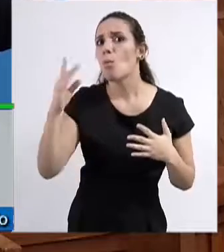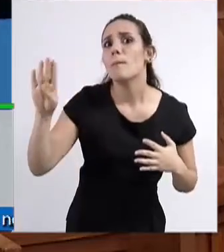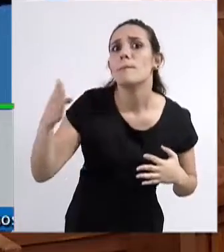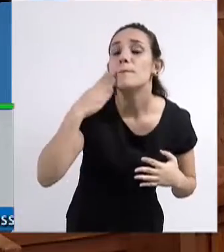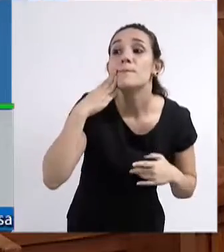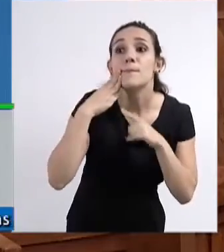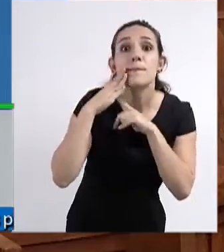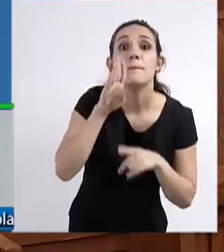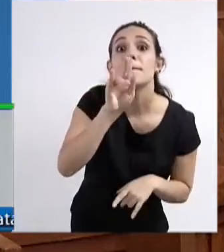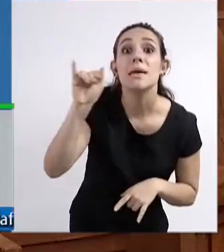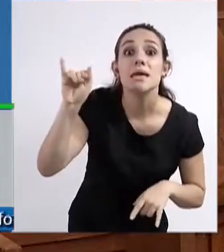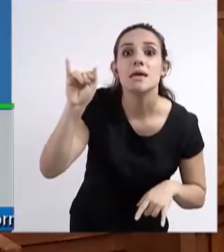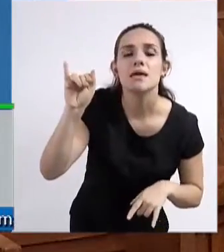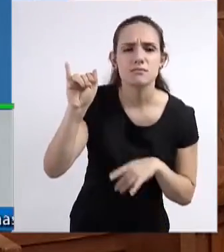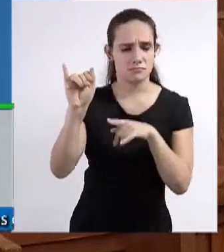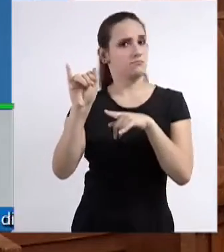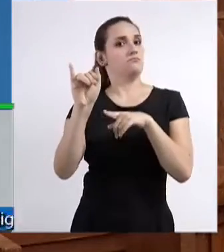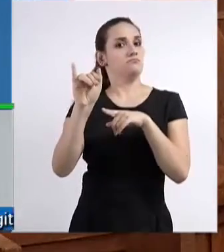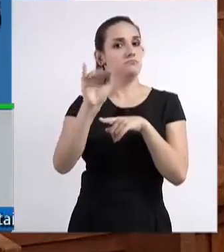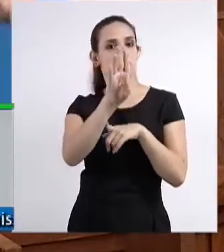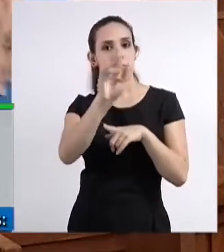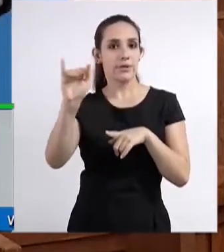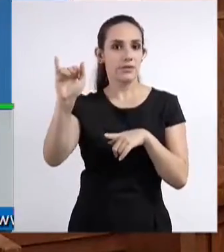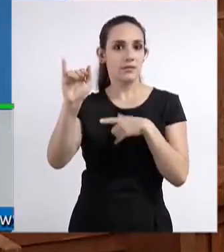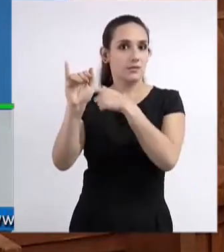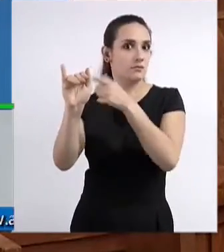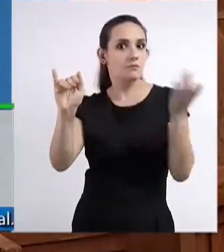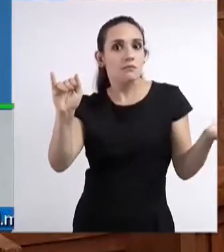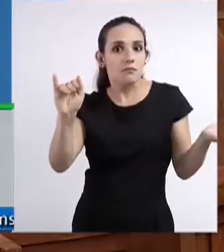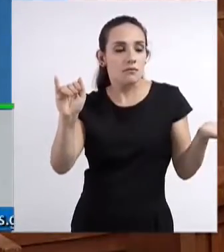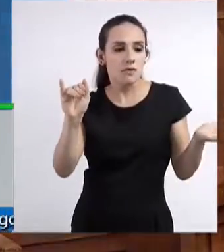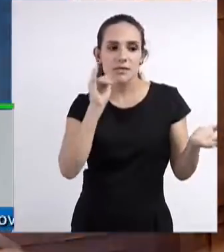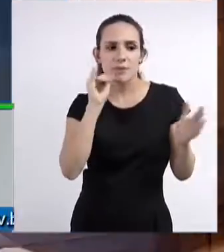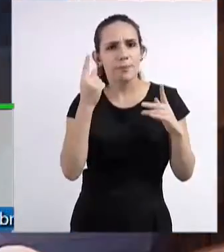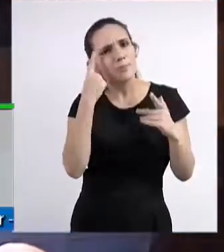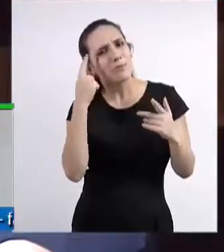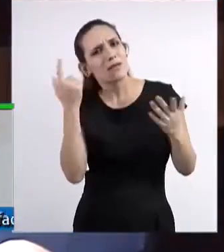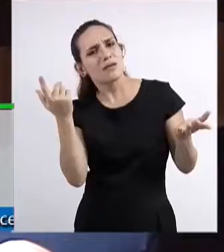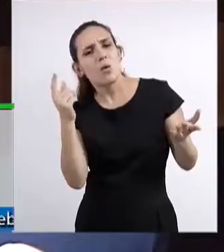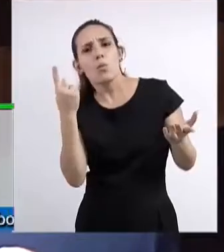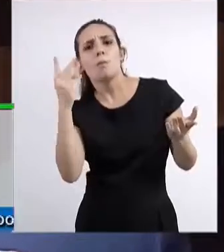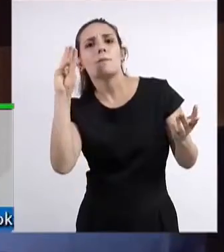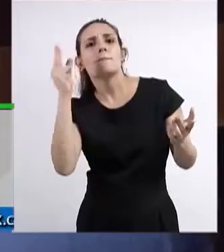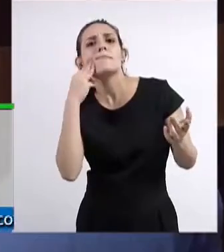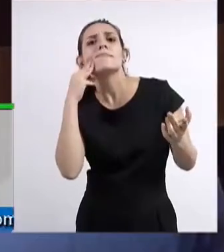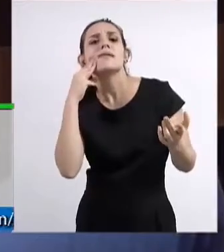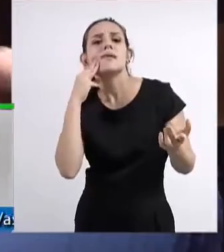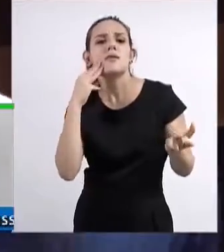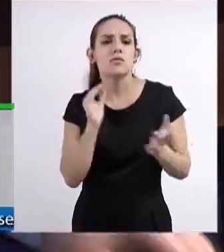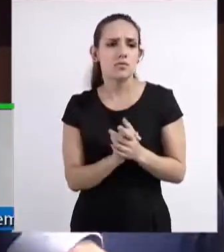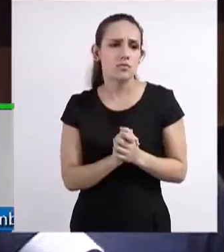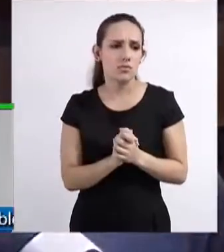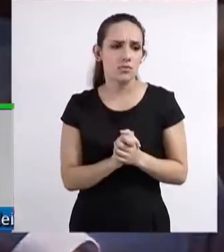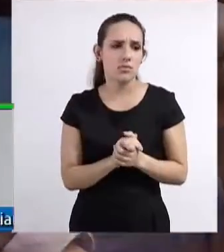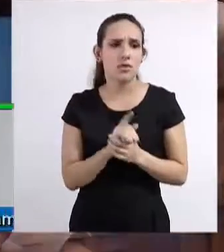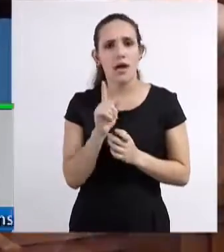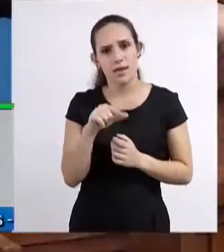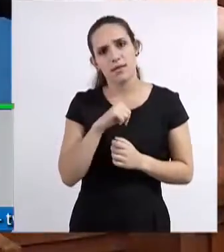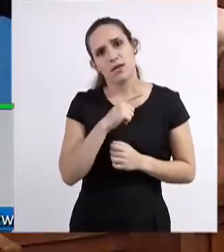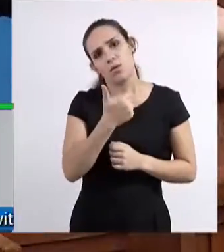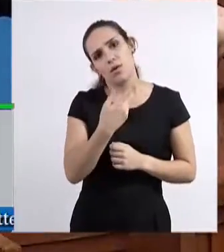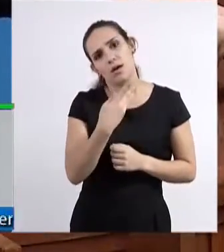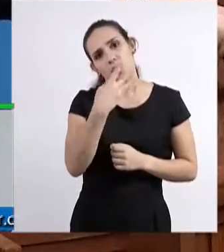UBI. Nós ouvimos aqui o Fernando dizendo que só aqui na CESAI, em torno de 1 bilhão e não sei quantos milhões aqui, dos quais 49